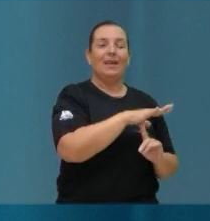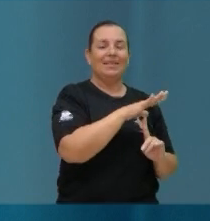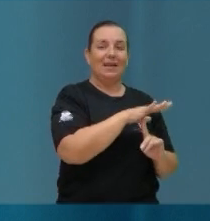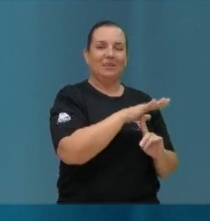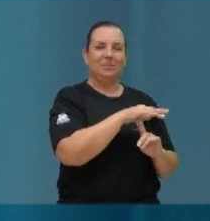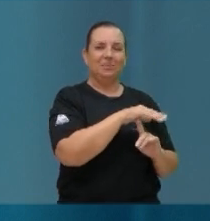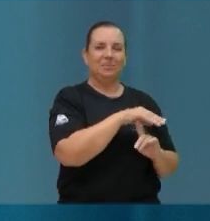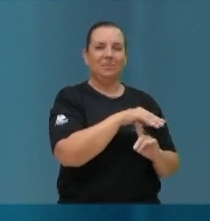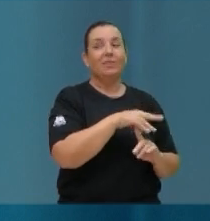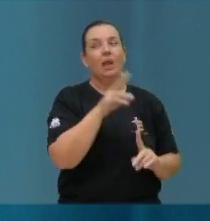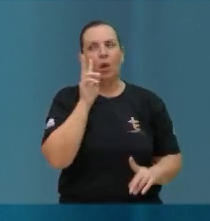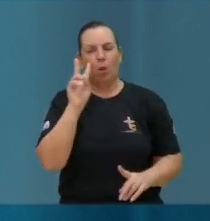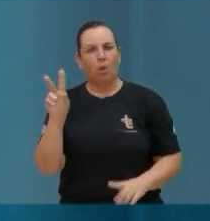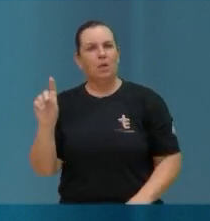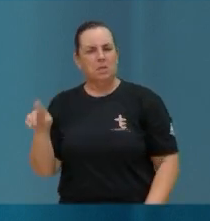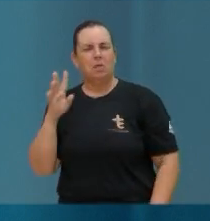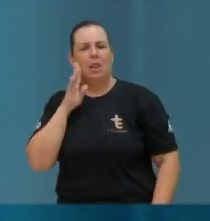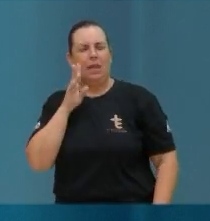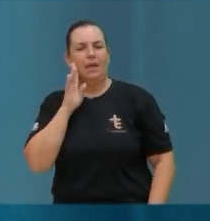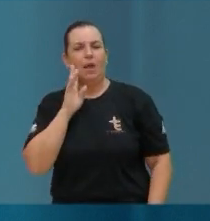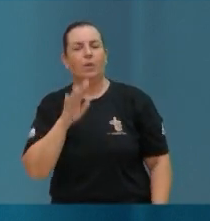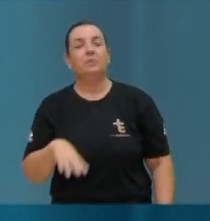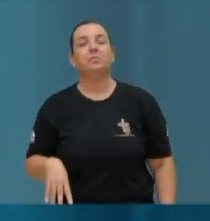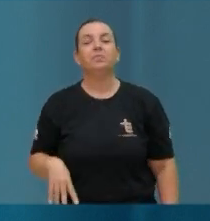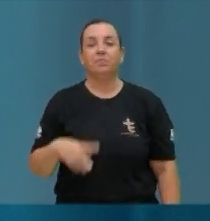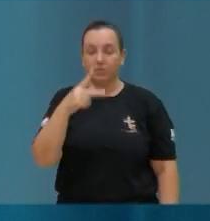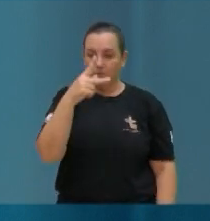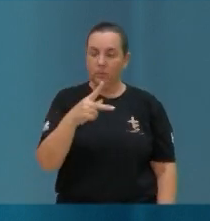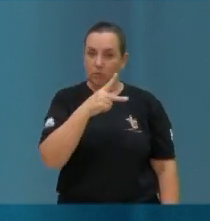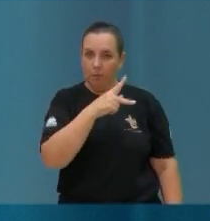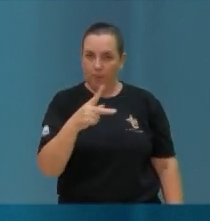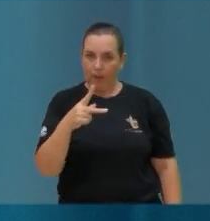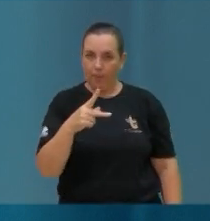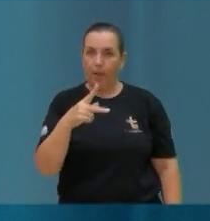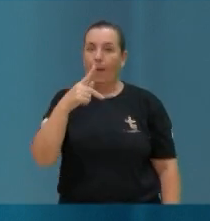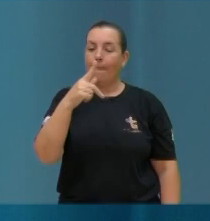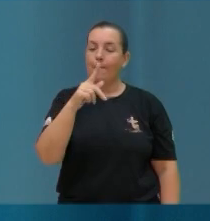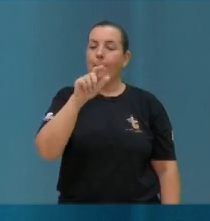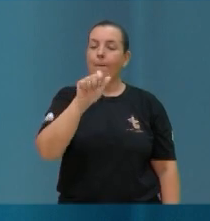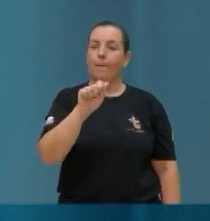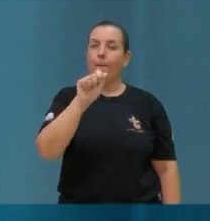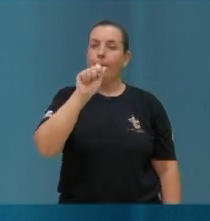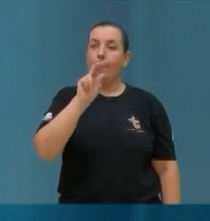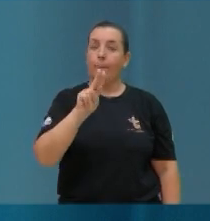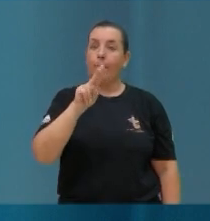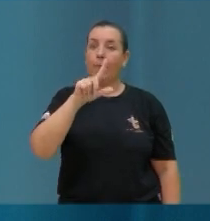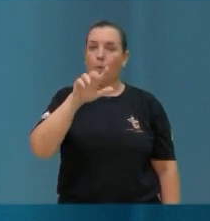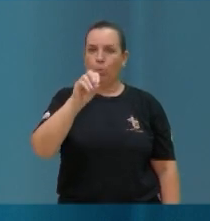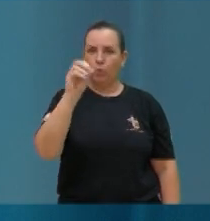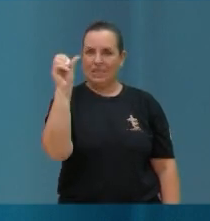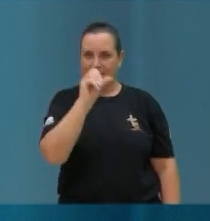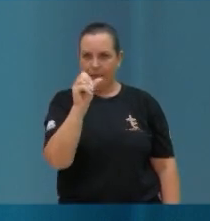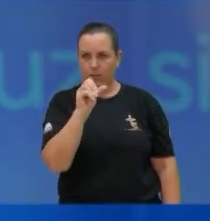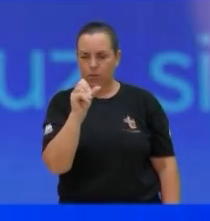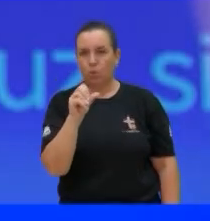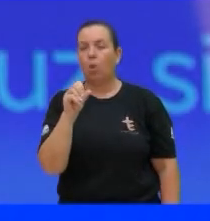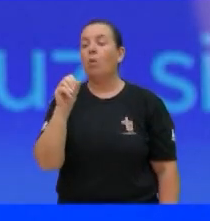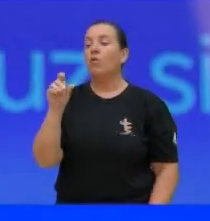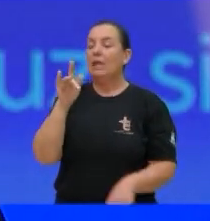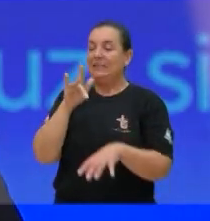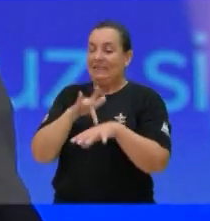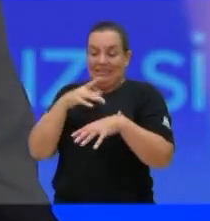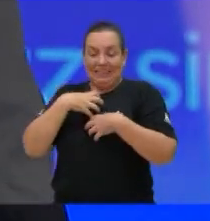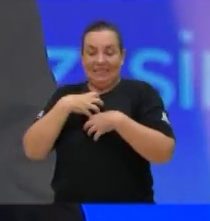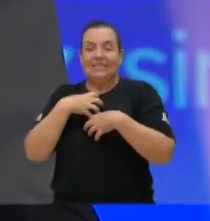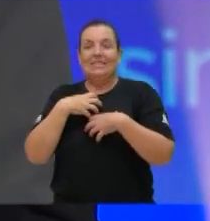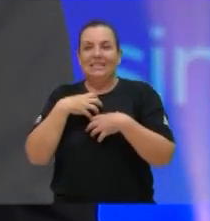E olha que interessante, o Papa Paulo VI foi tocado por essa história que eu acabei de contar, e